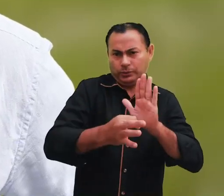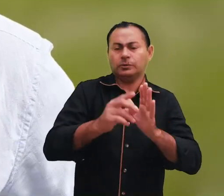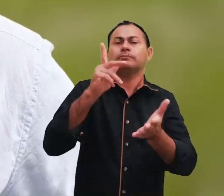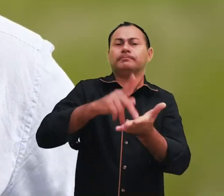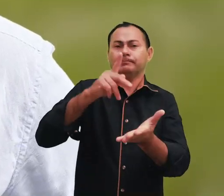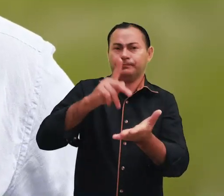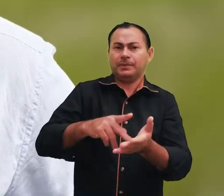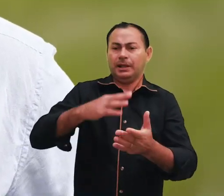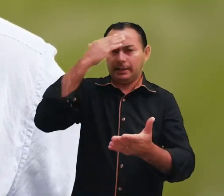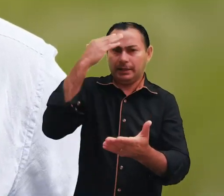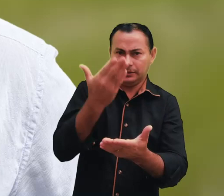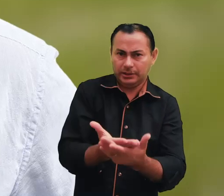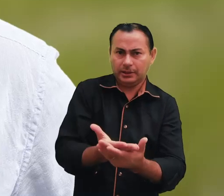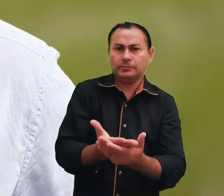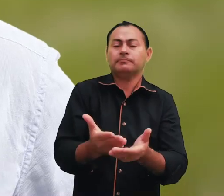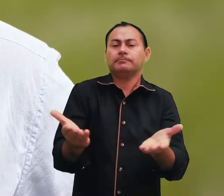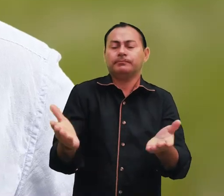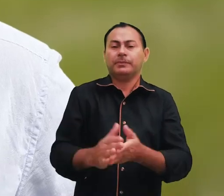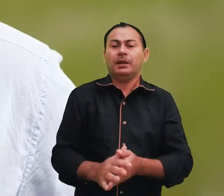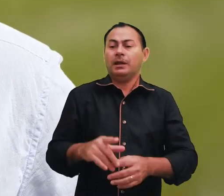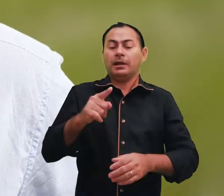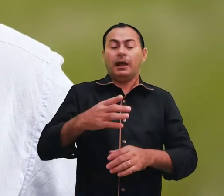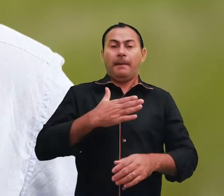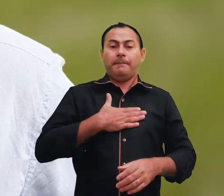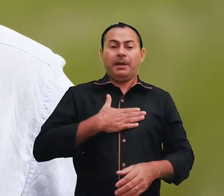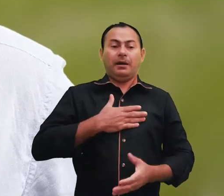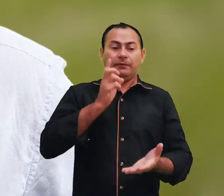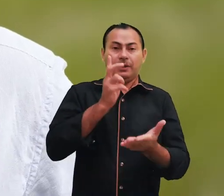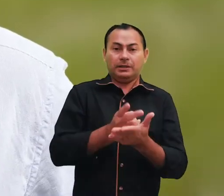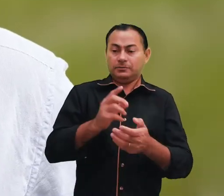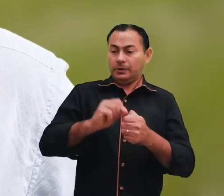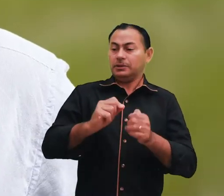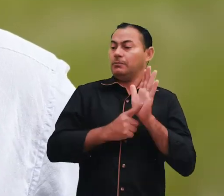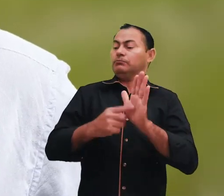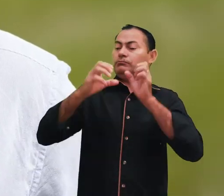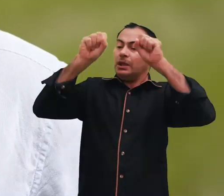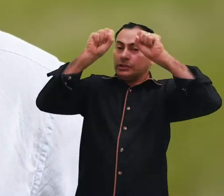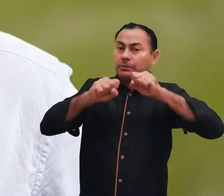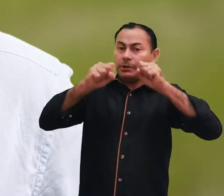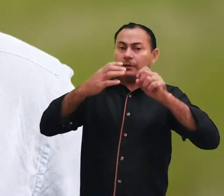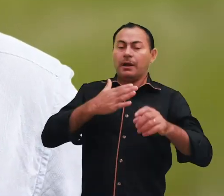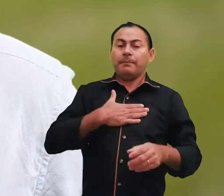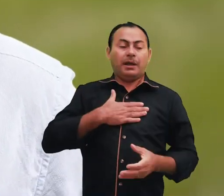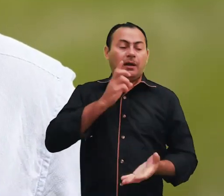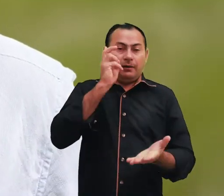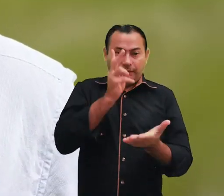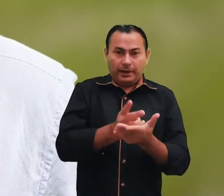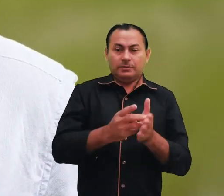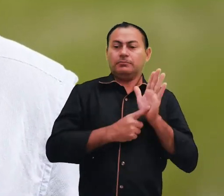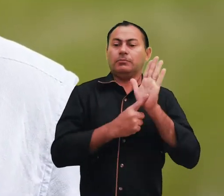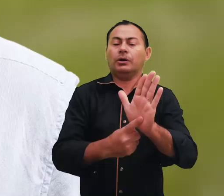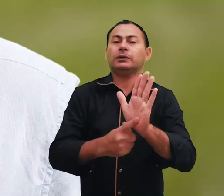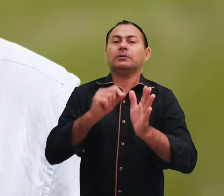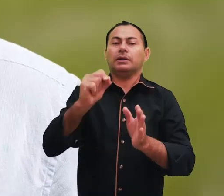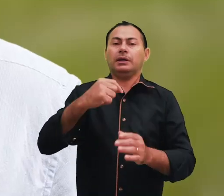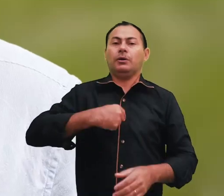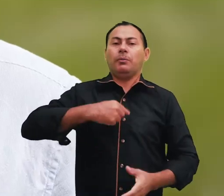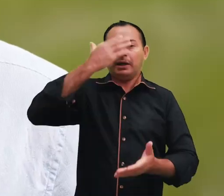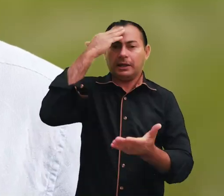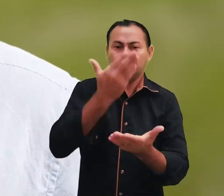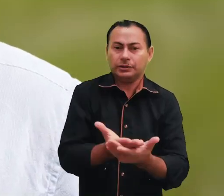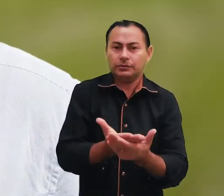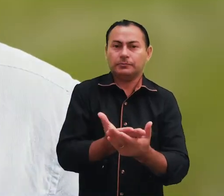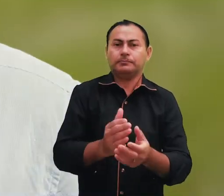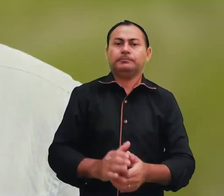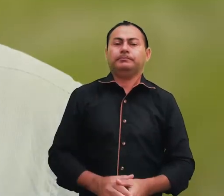que realmente ele acredita. Aquela foi a minha vez de fazer isso. Aquela foi a minha vez de mostrar no que eu